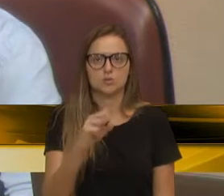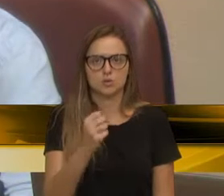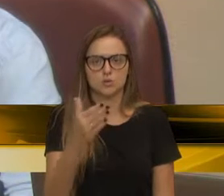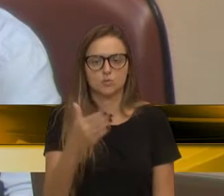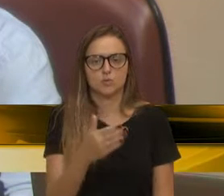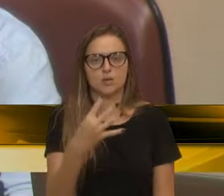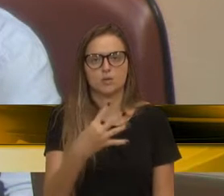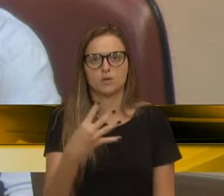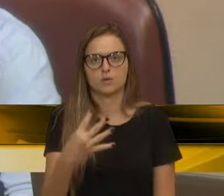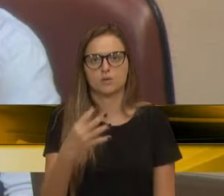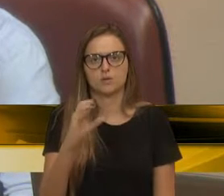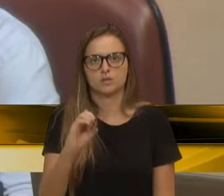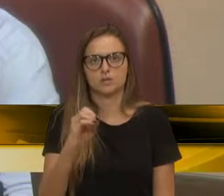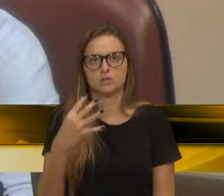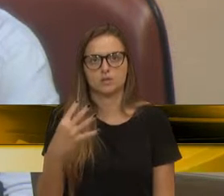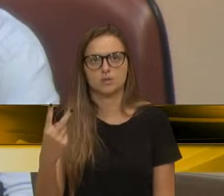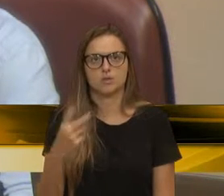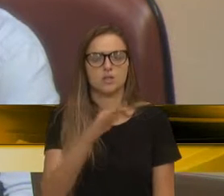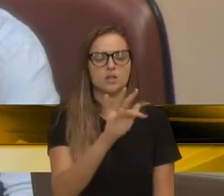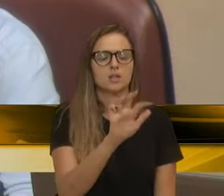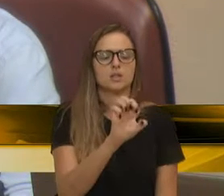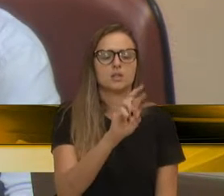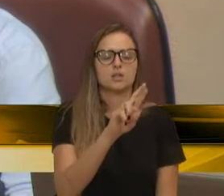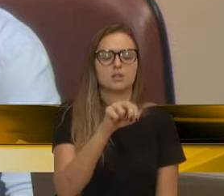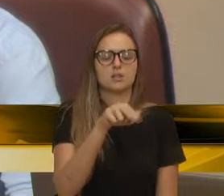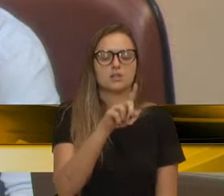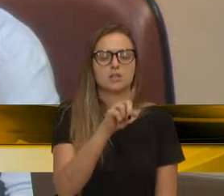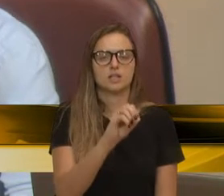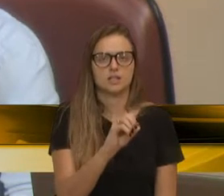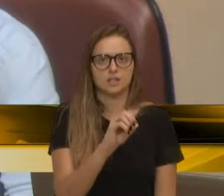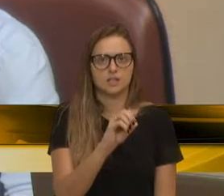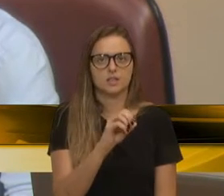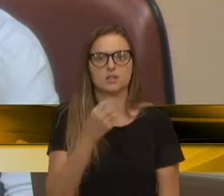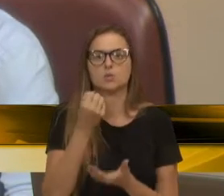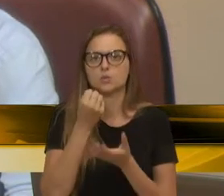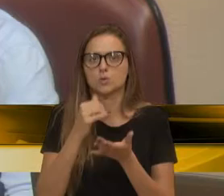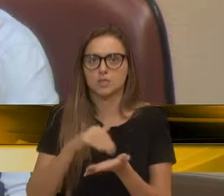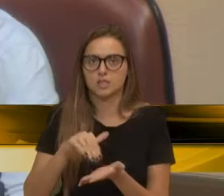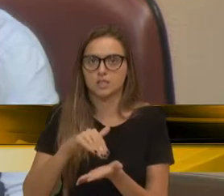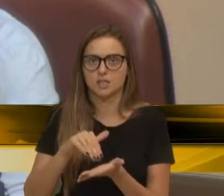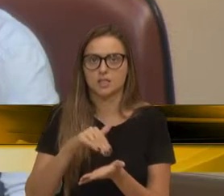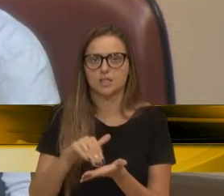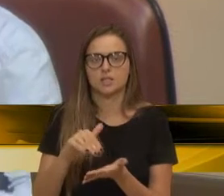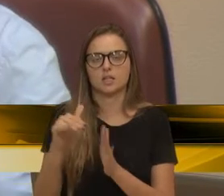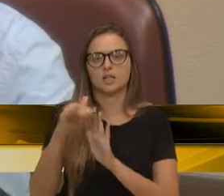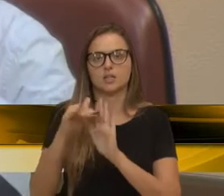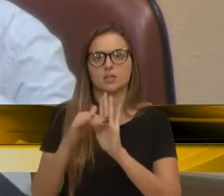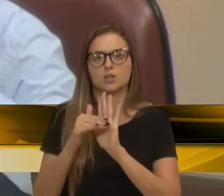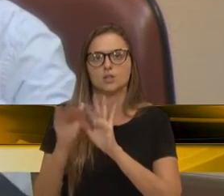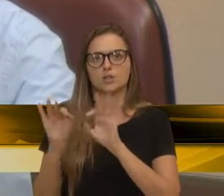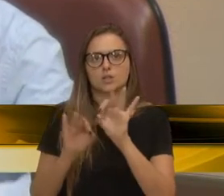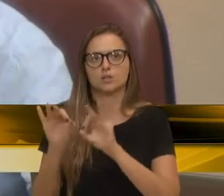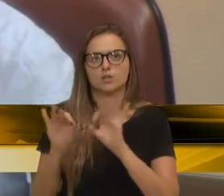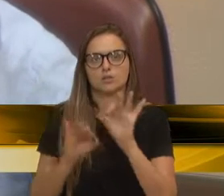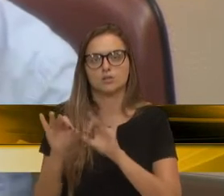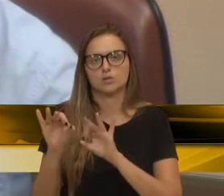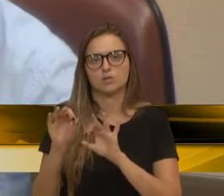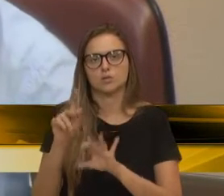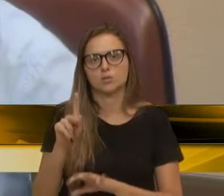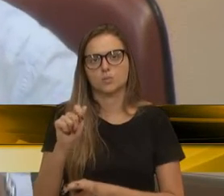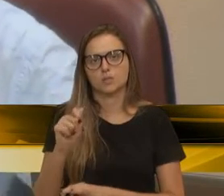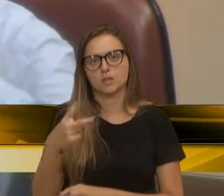44 0 42 e fernando antónio granjo mondadori secretário municipal de planejamento relator do ppa